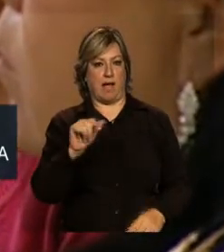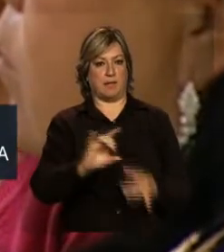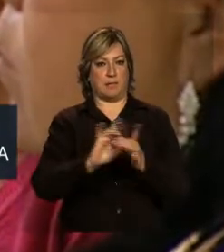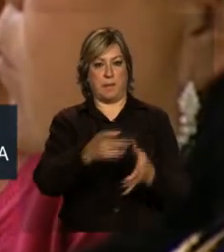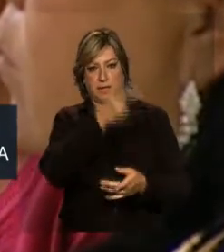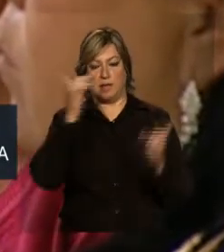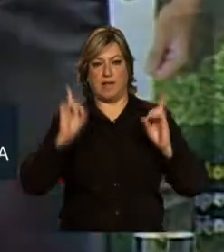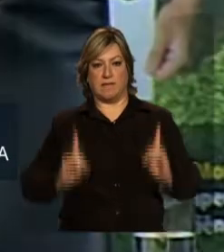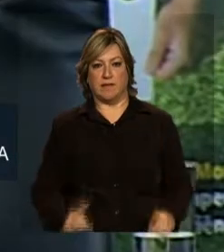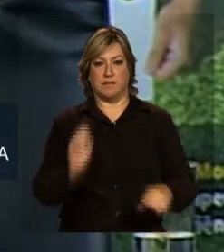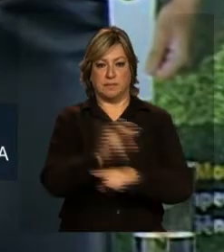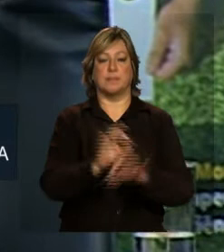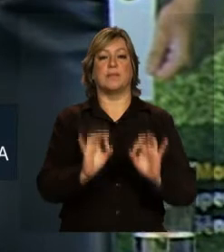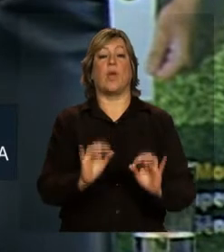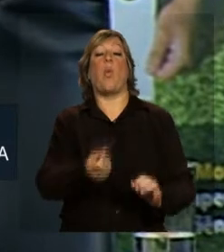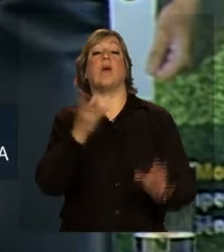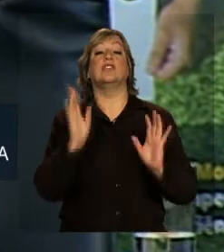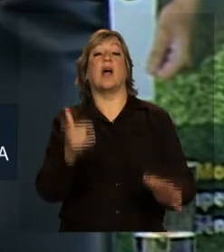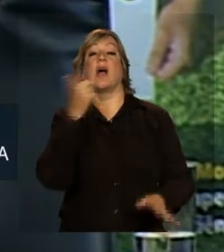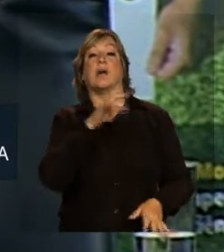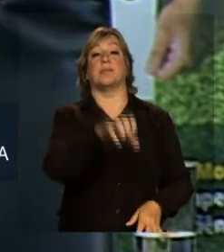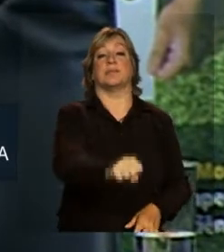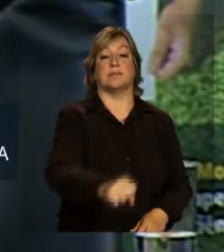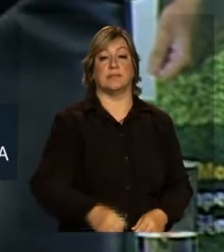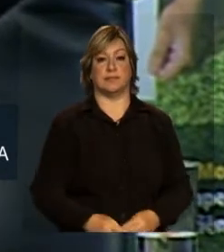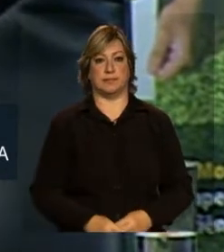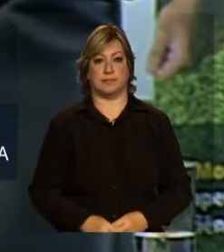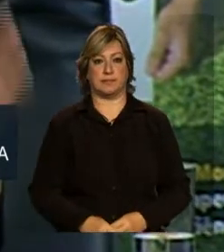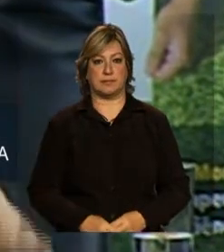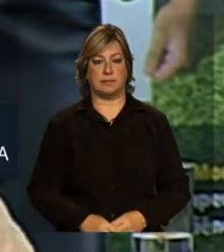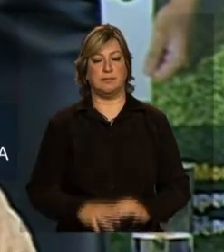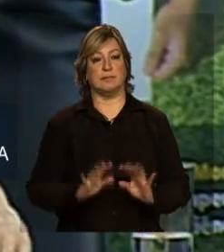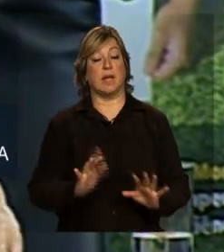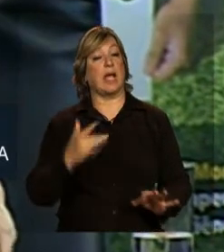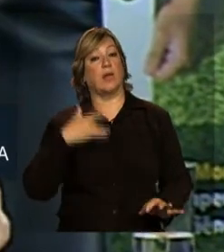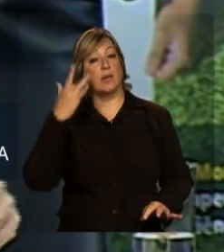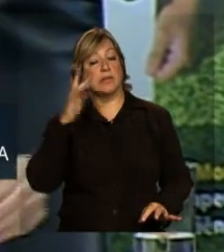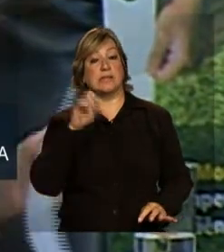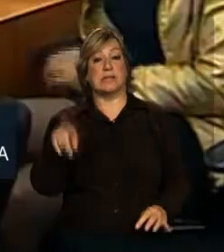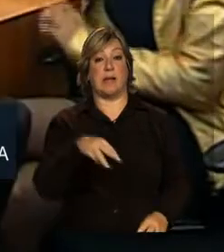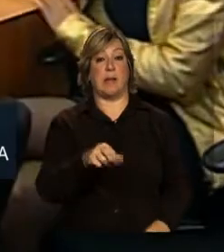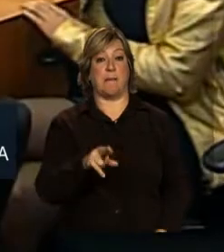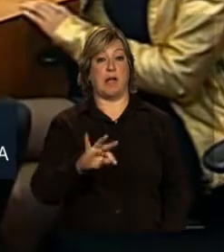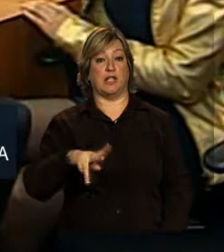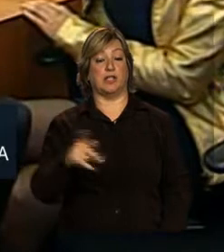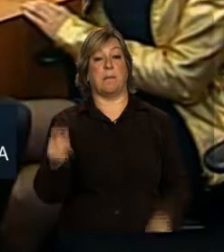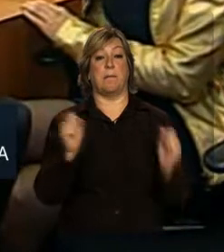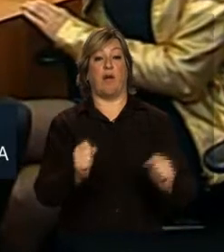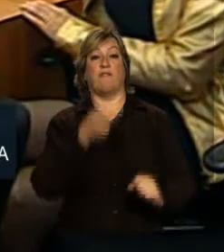para pessoas com deficiência. Quantas já foram ocupadas? Bom, aí eu não sei se Martinha pode falar